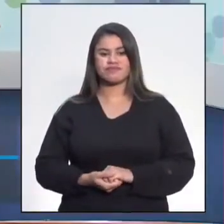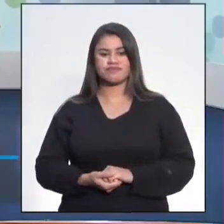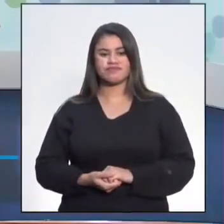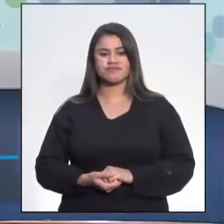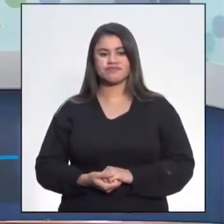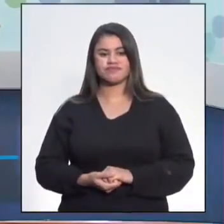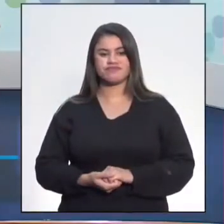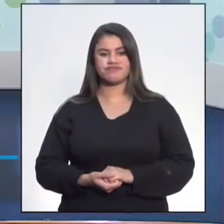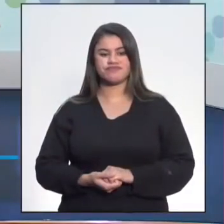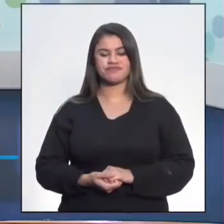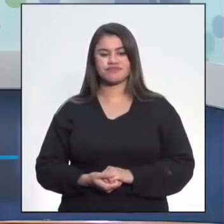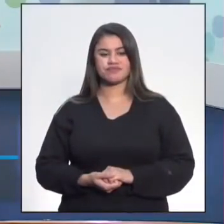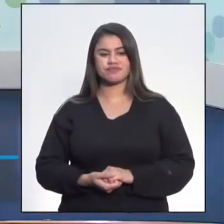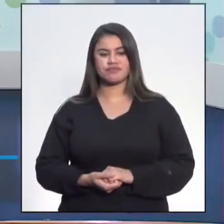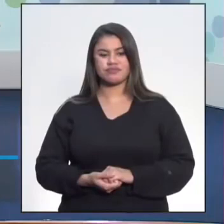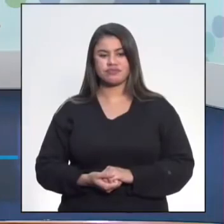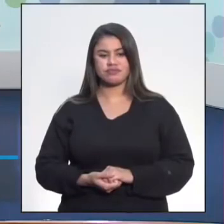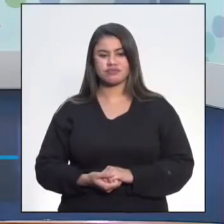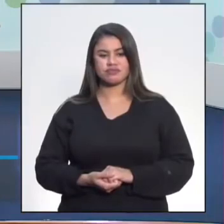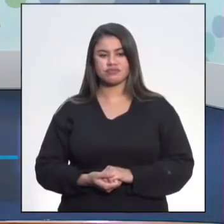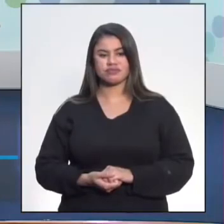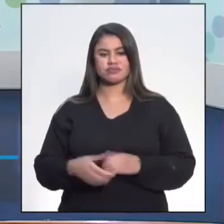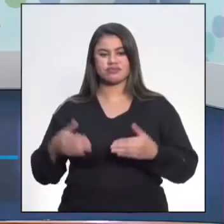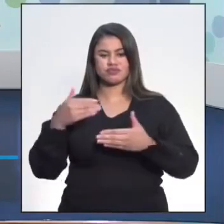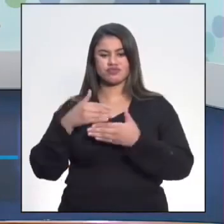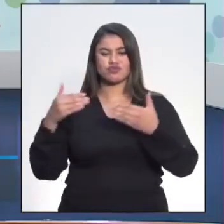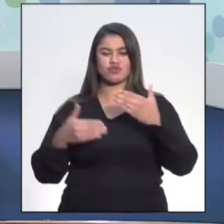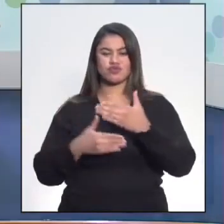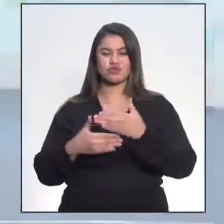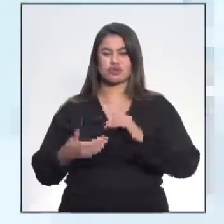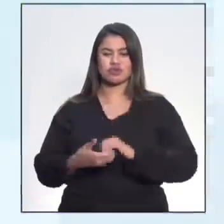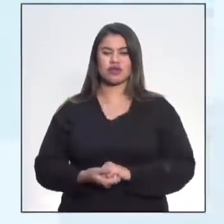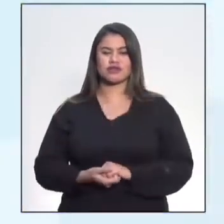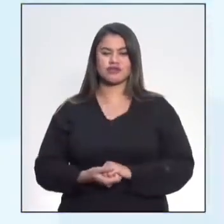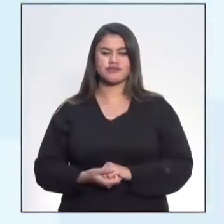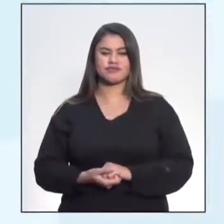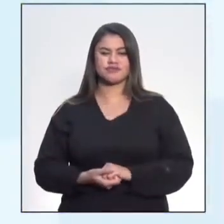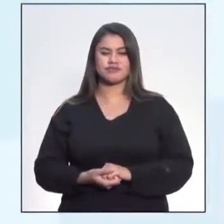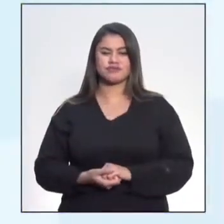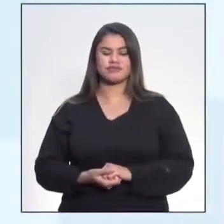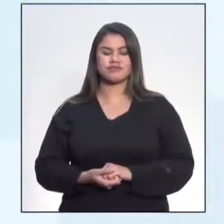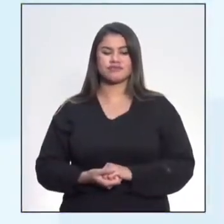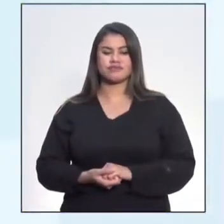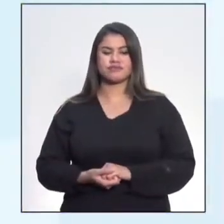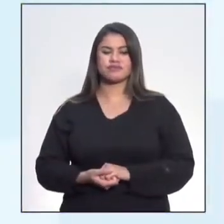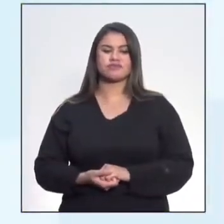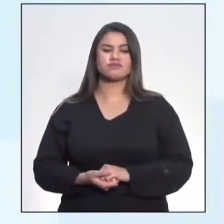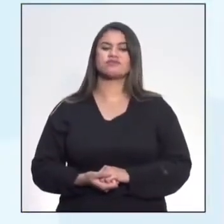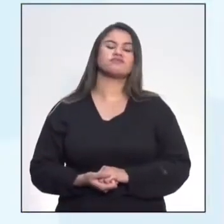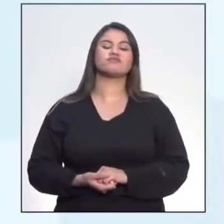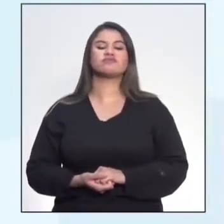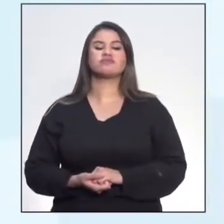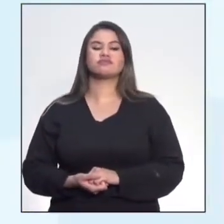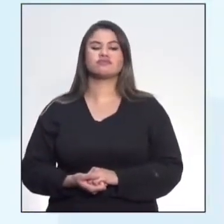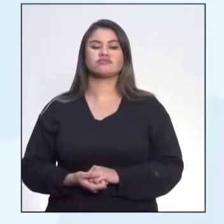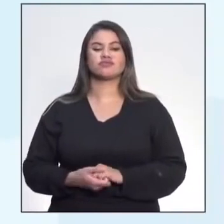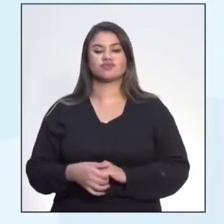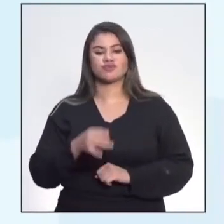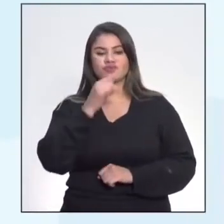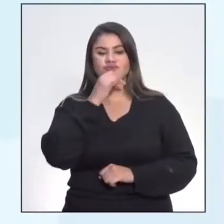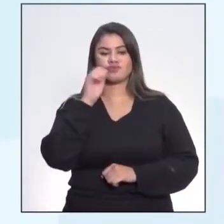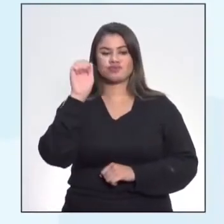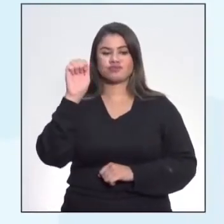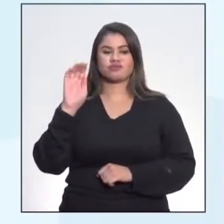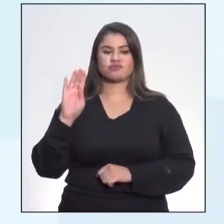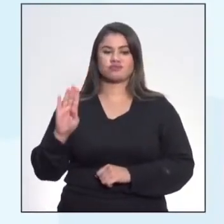Sim? Vamos lá. Põe um slide só para mim, para eu poder pegar a função. Ótimo. Então, eu quero resolver aí. Ó, tem exemplos, o item A,